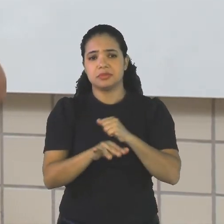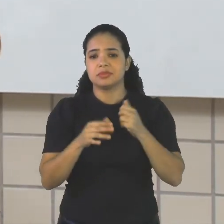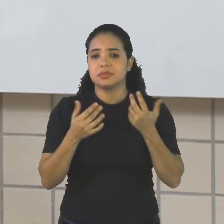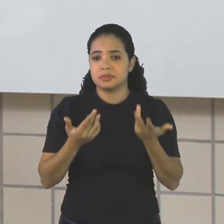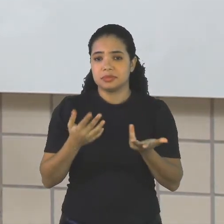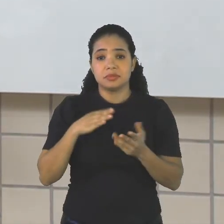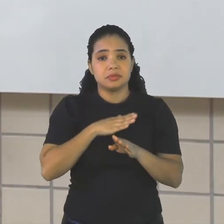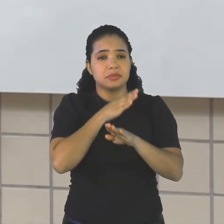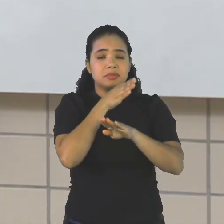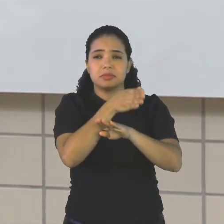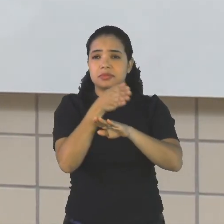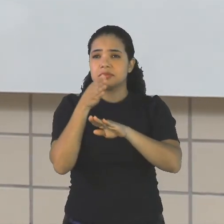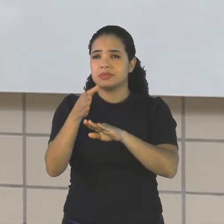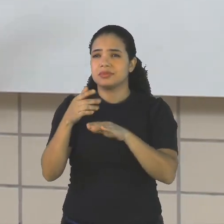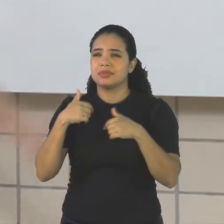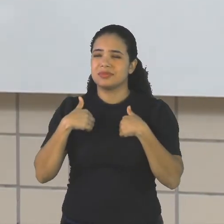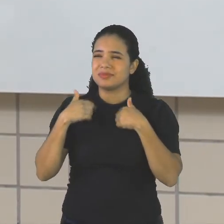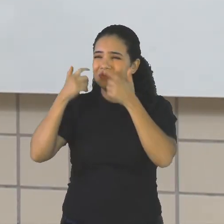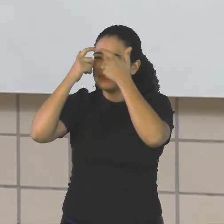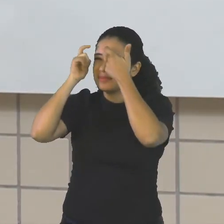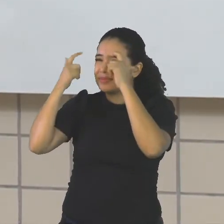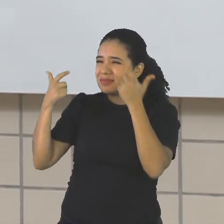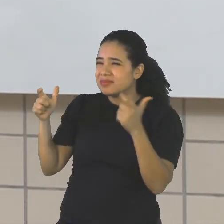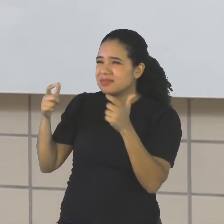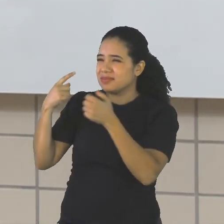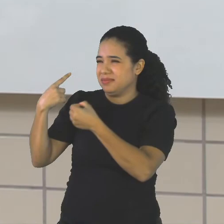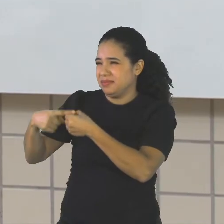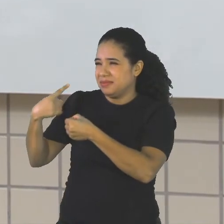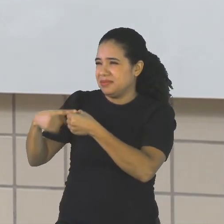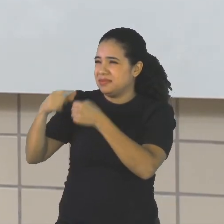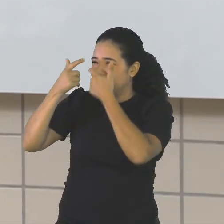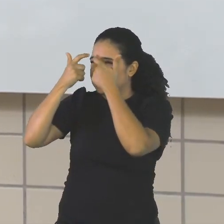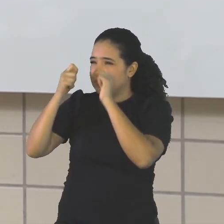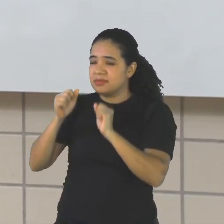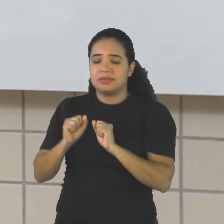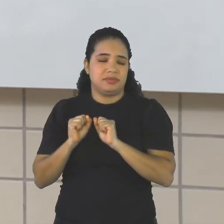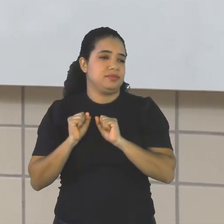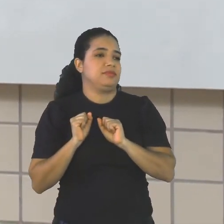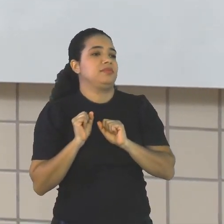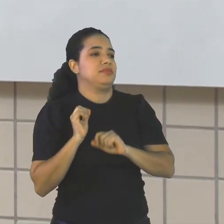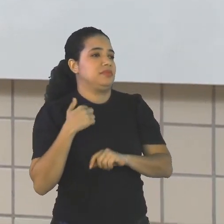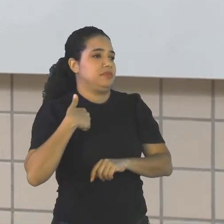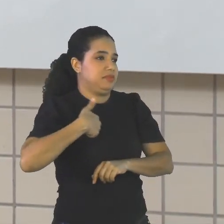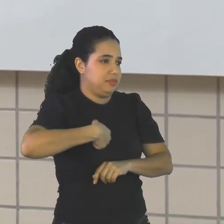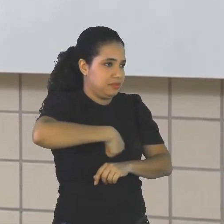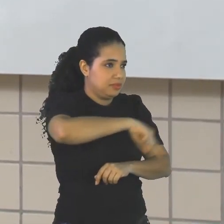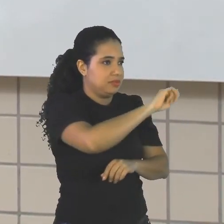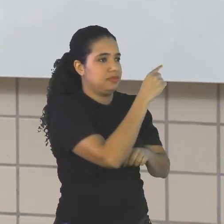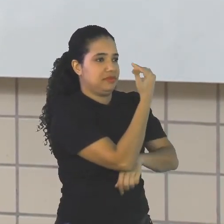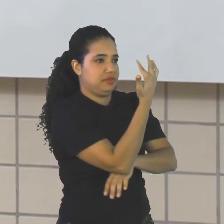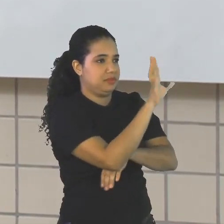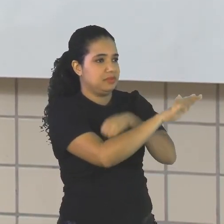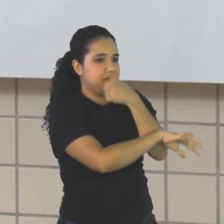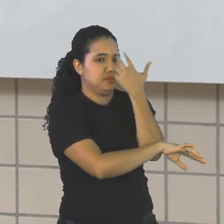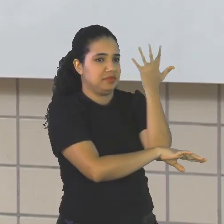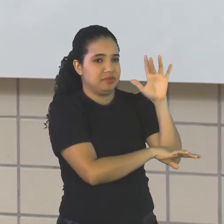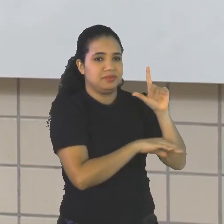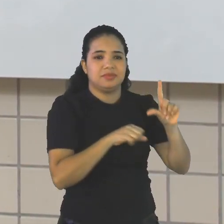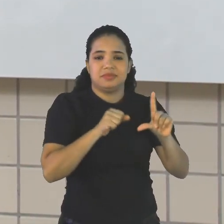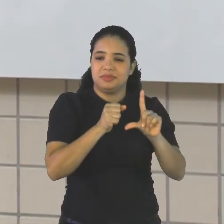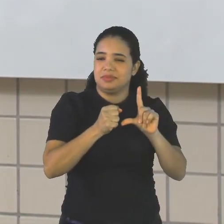viu? Eu tô estressado, não aguento mais a cidade. Bora lá pro mato. Quem nunca foi? Jalapão, então? Tanto que é